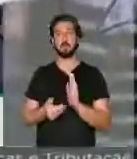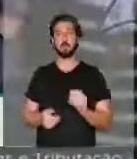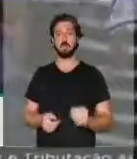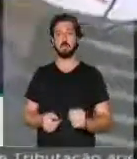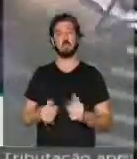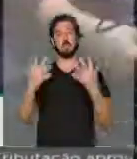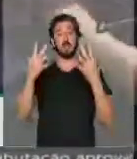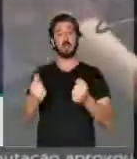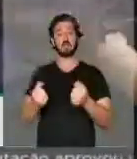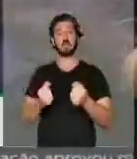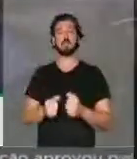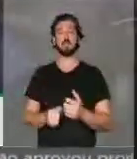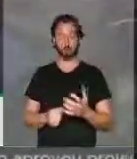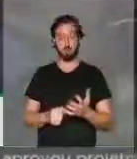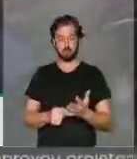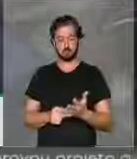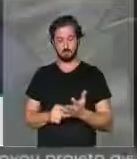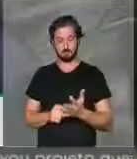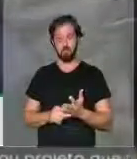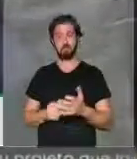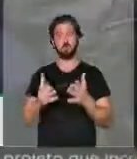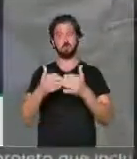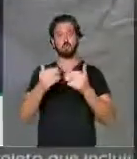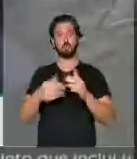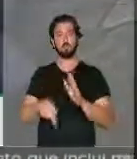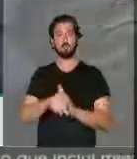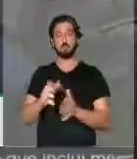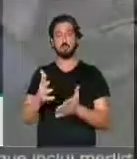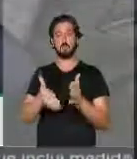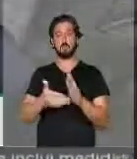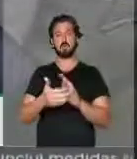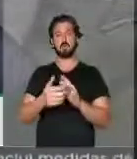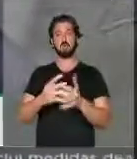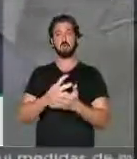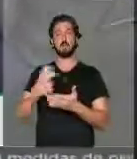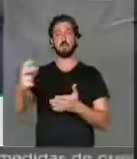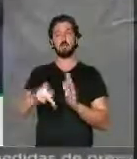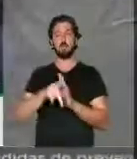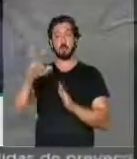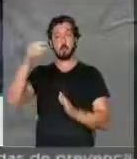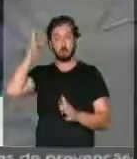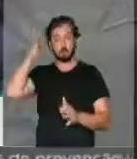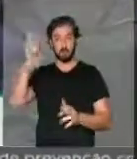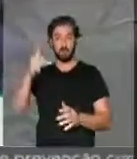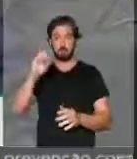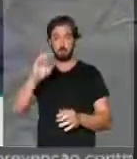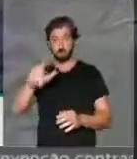casa que acolheu os pedidos de impeachment de Temer.